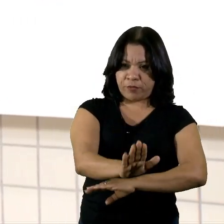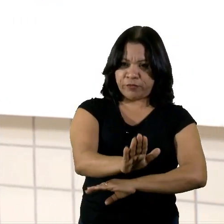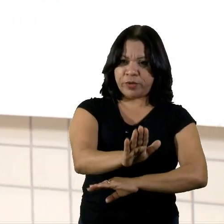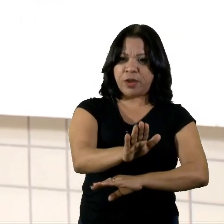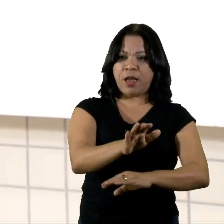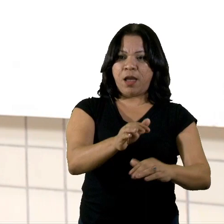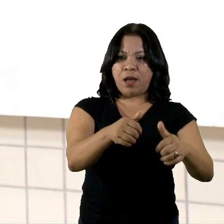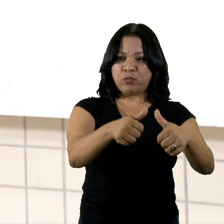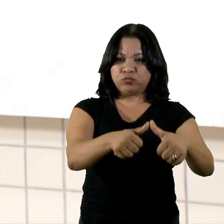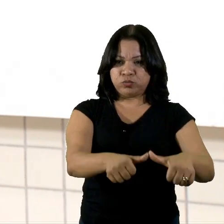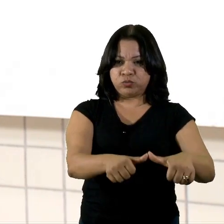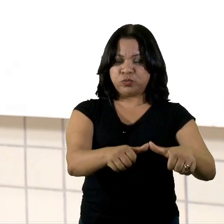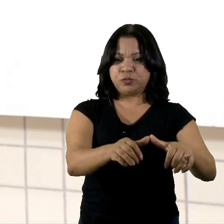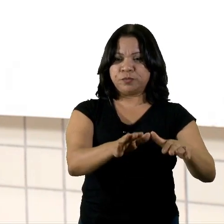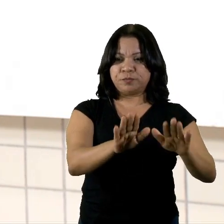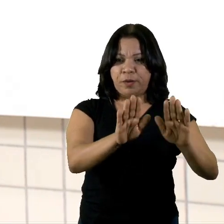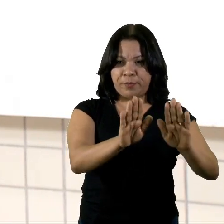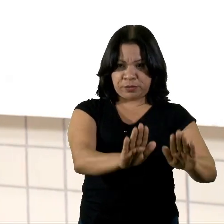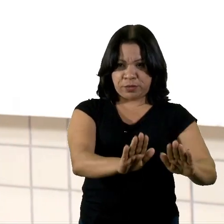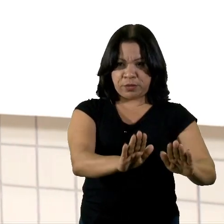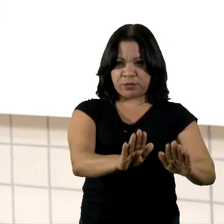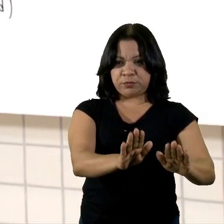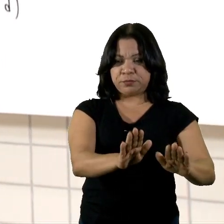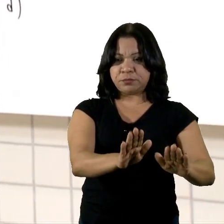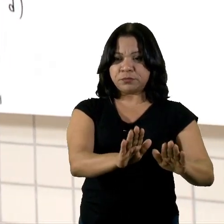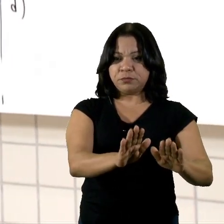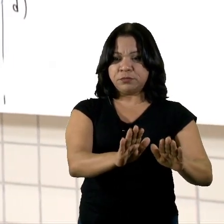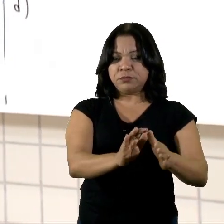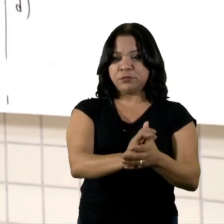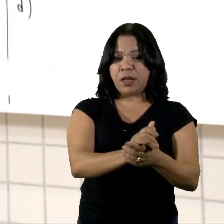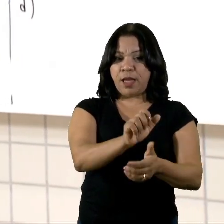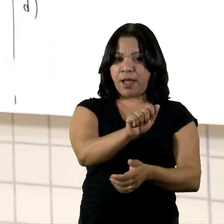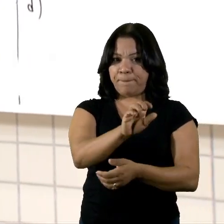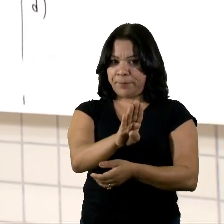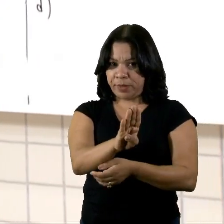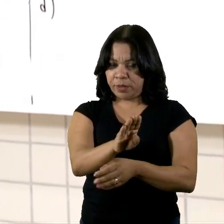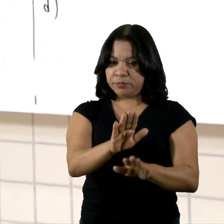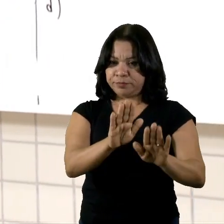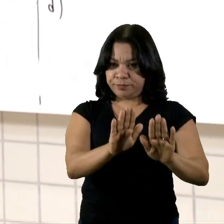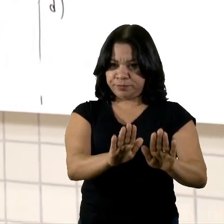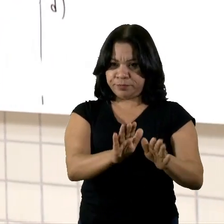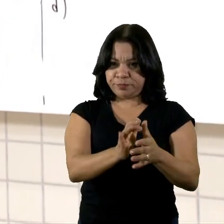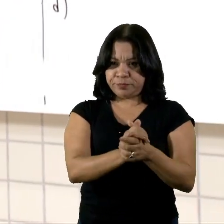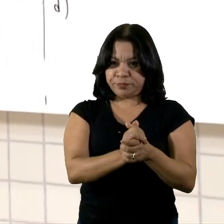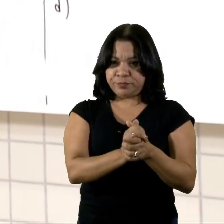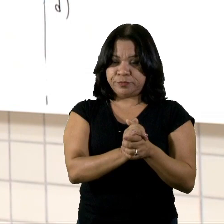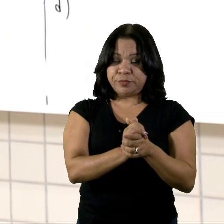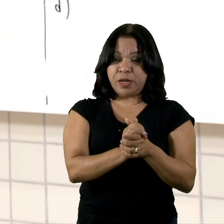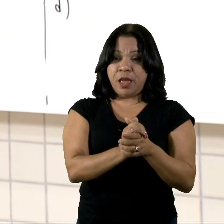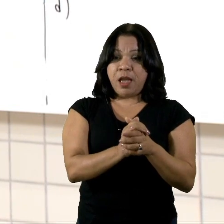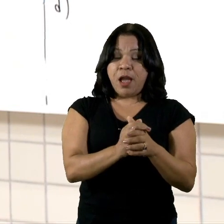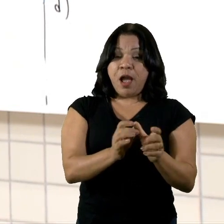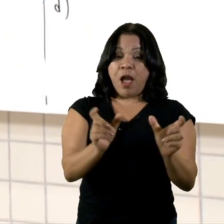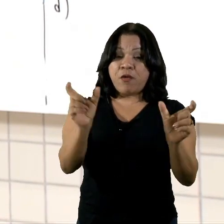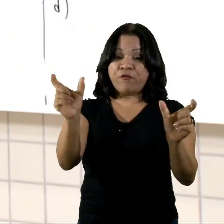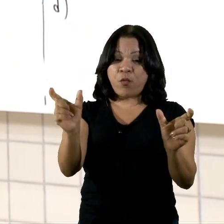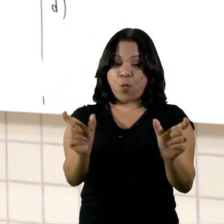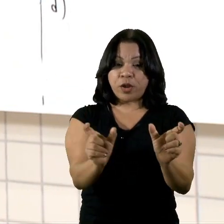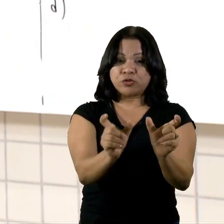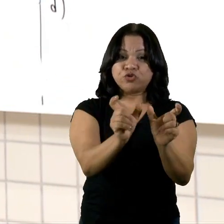AB, mantenho. E vou adicionar os